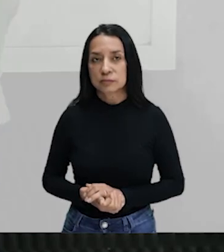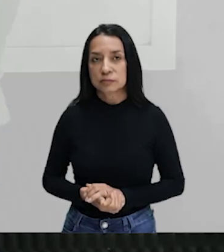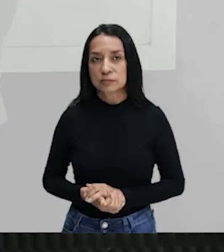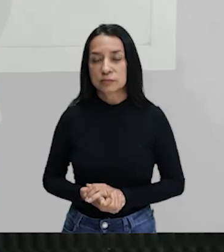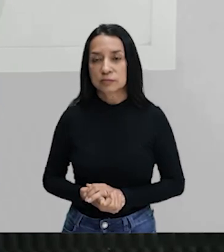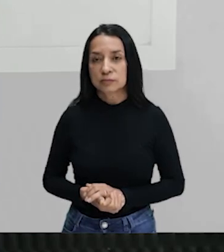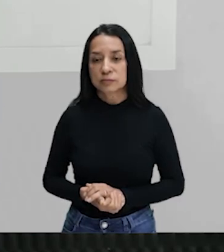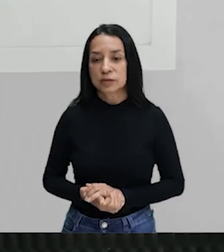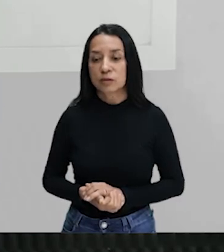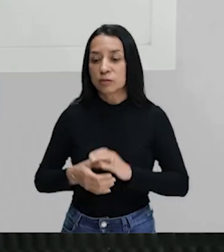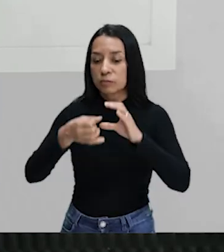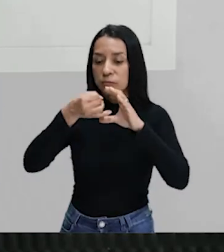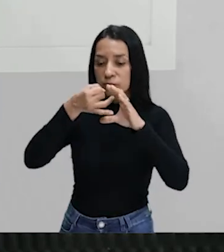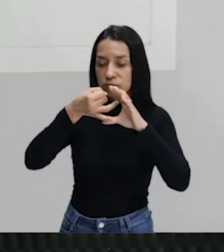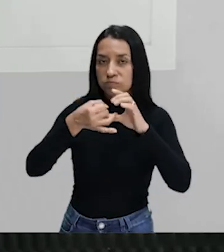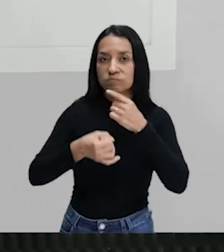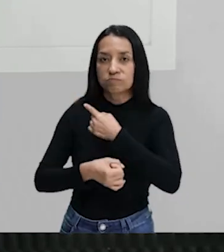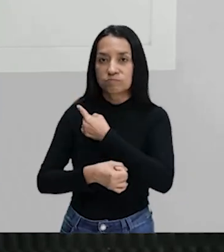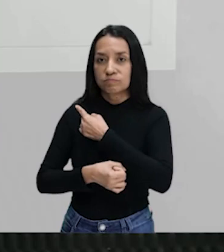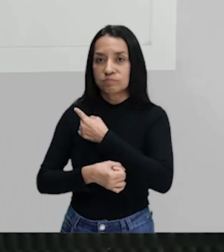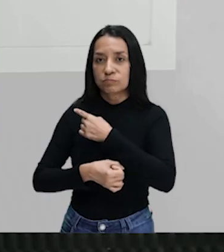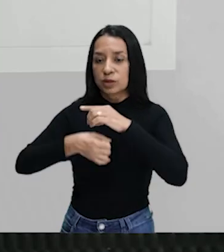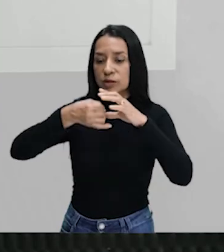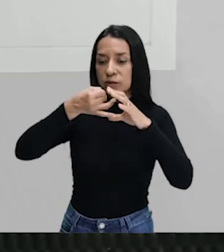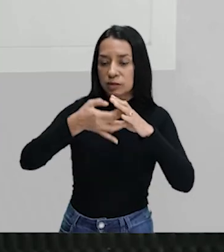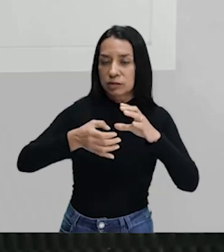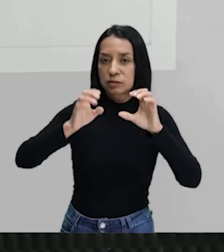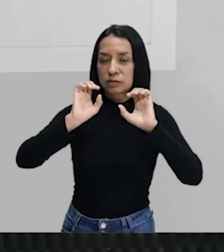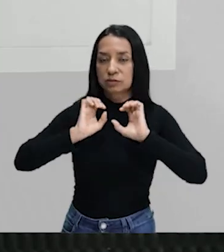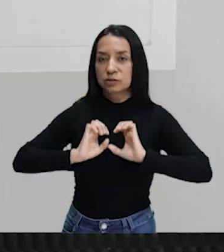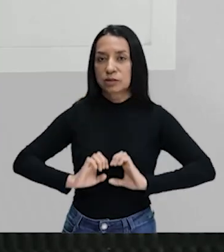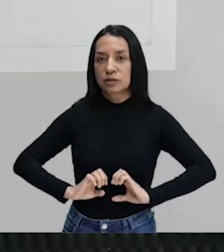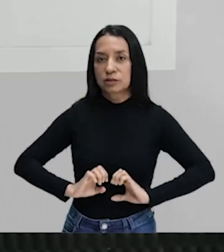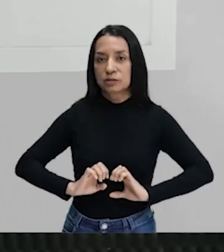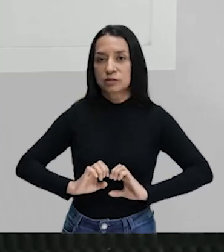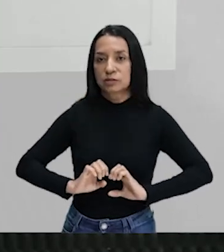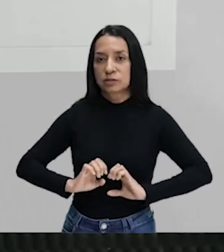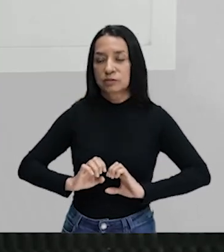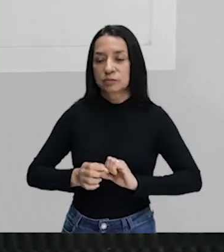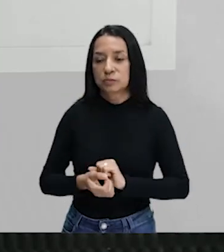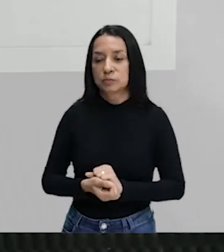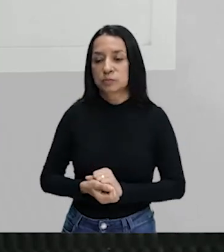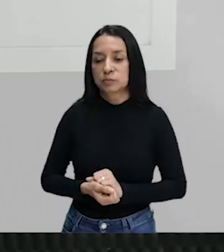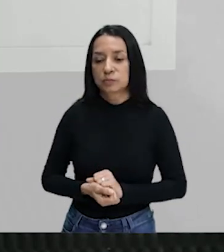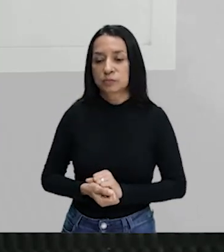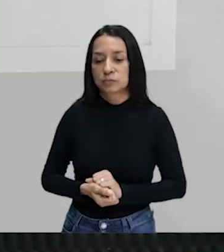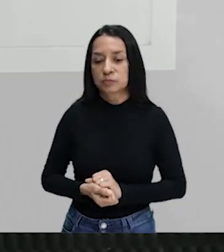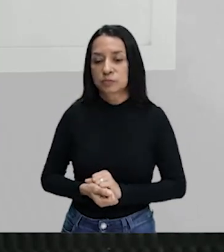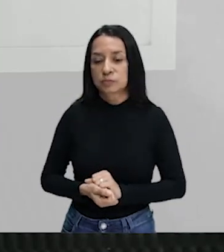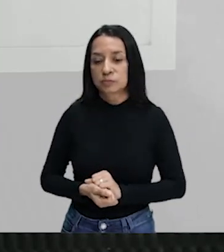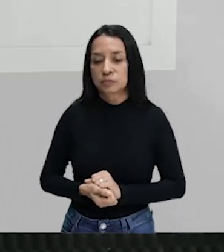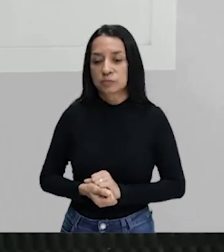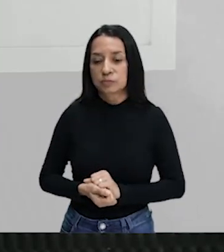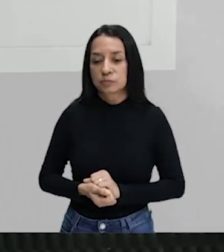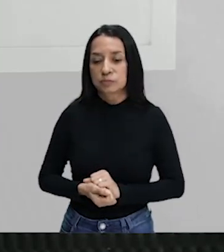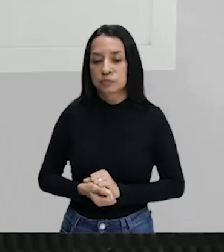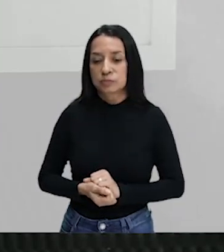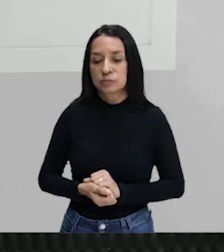é uma nuance ética, por exemplo. Nós temos aqui, olha, é uma abordagem ética muito